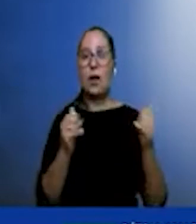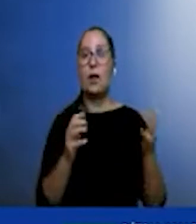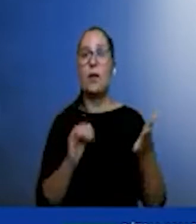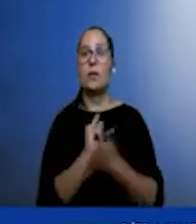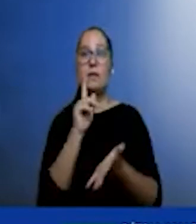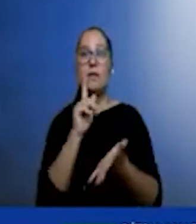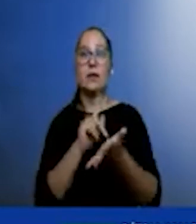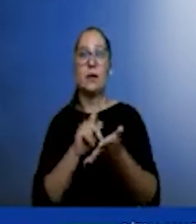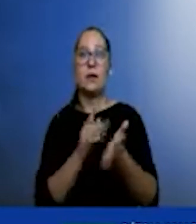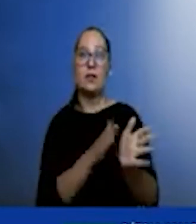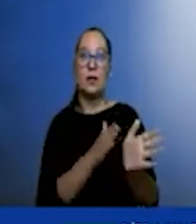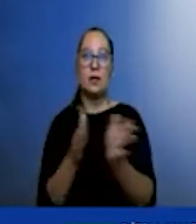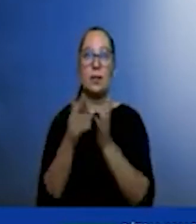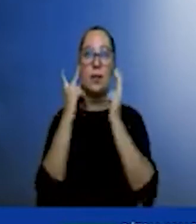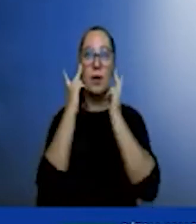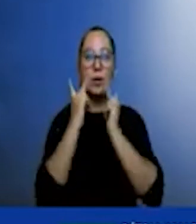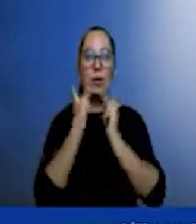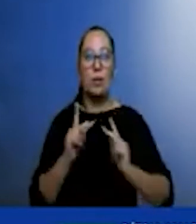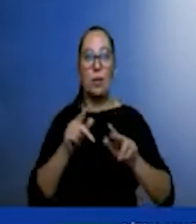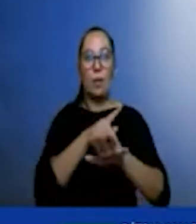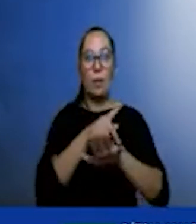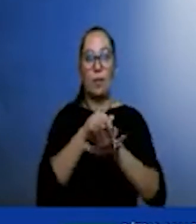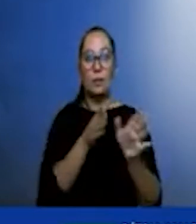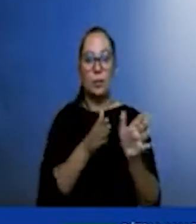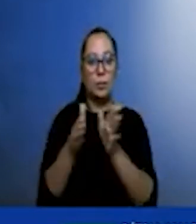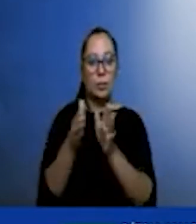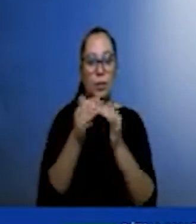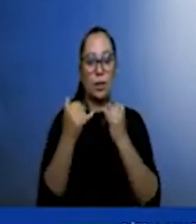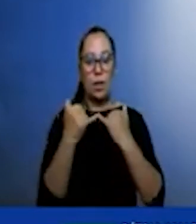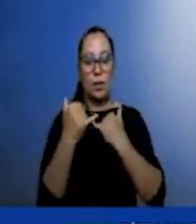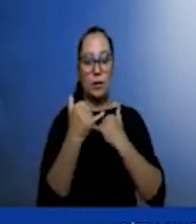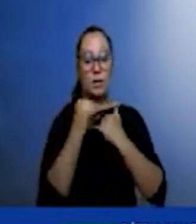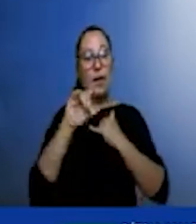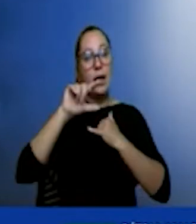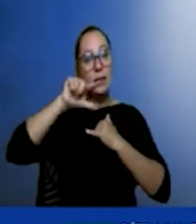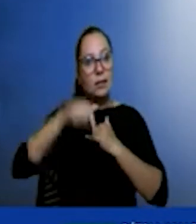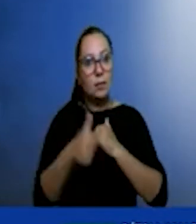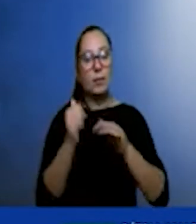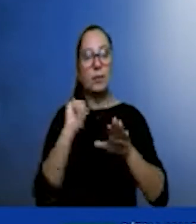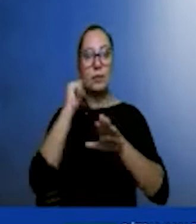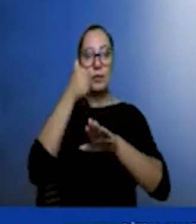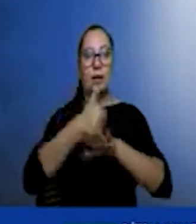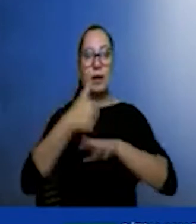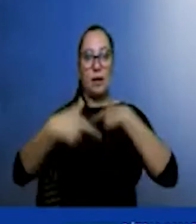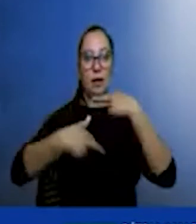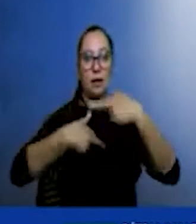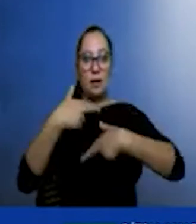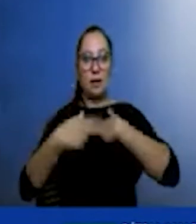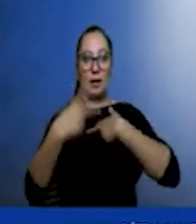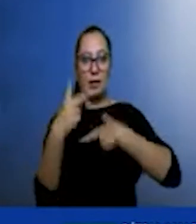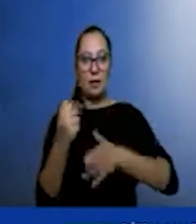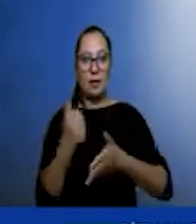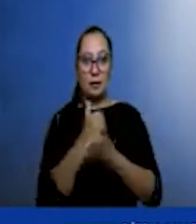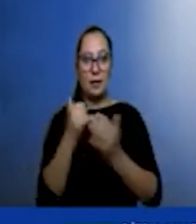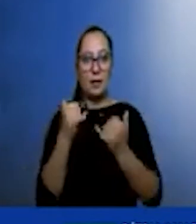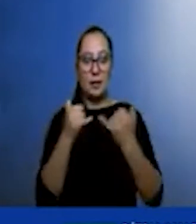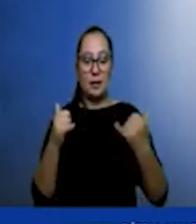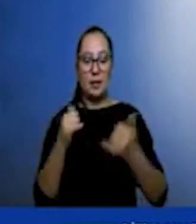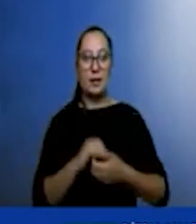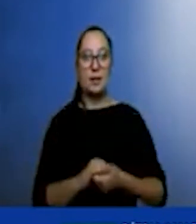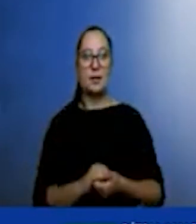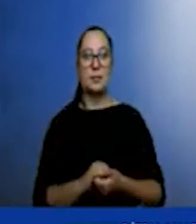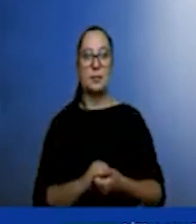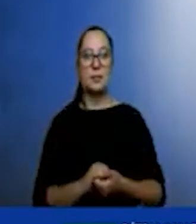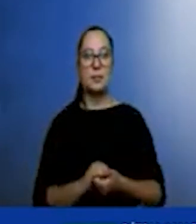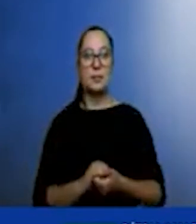menos comum que os países têm rumado, né, eletrificar e depois renovar a sua matriz elétrica, que é um pouco mais